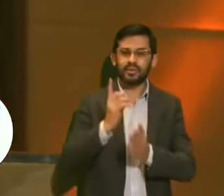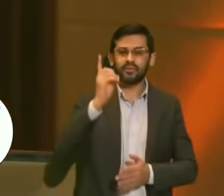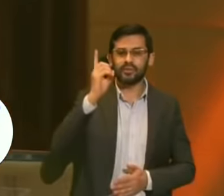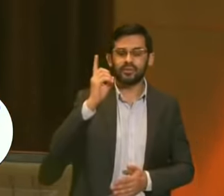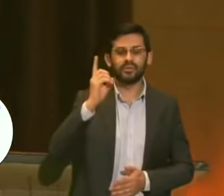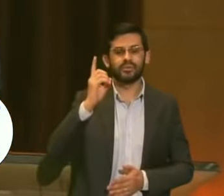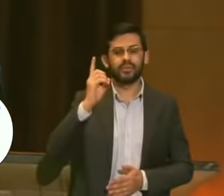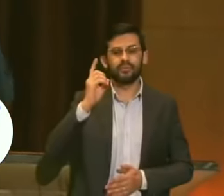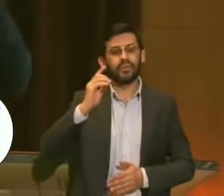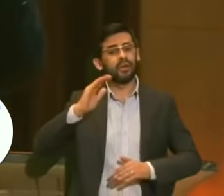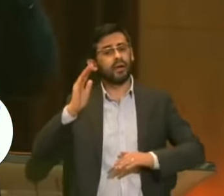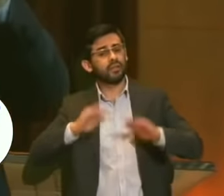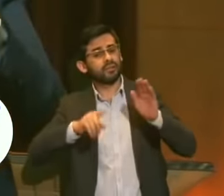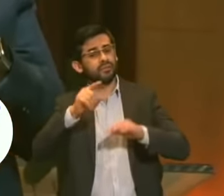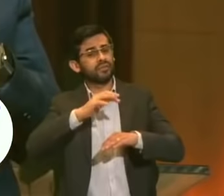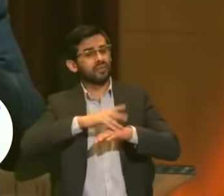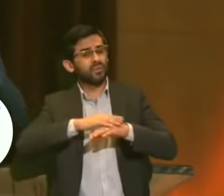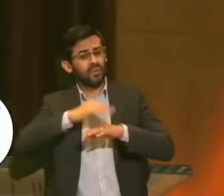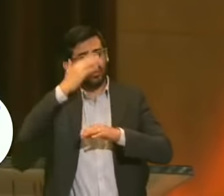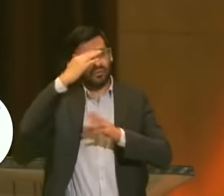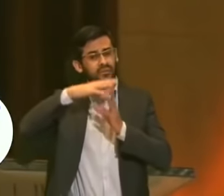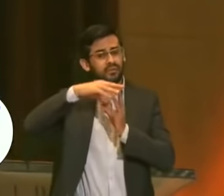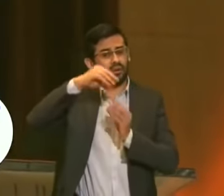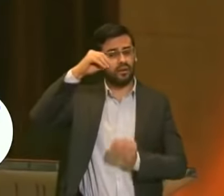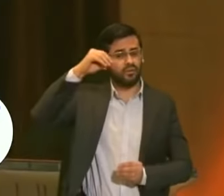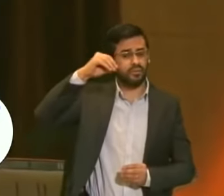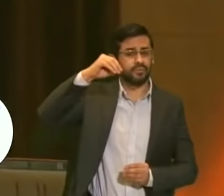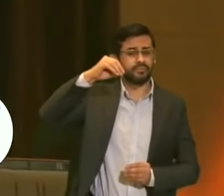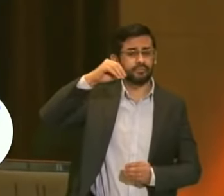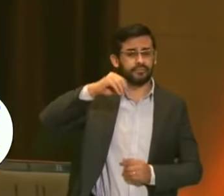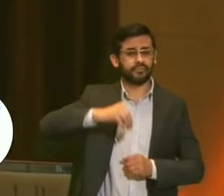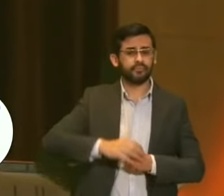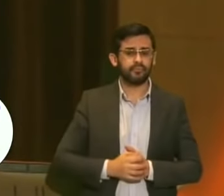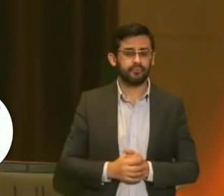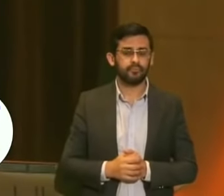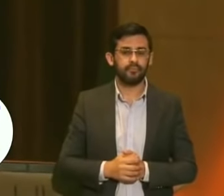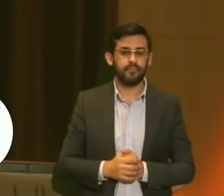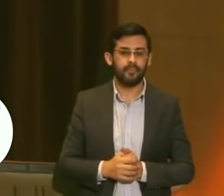Quem sabe você esteja doente da alma.